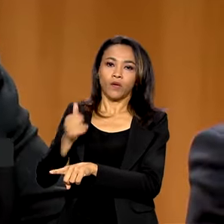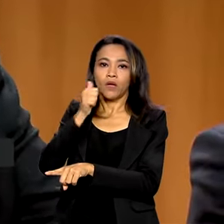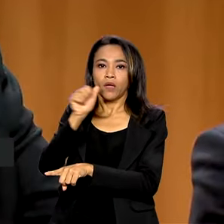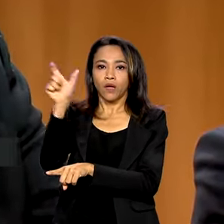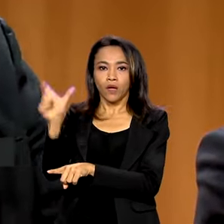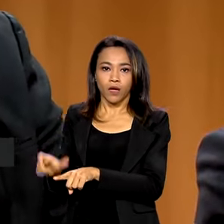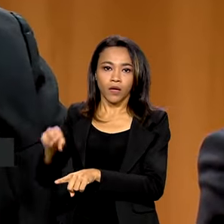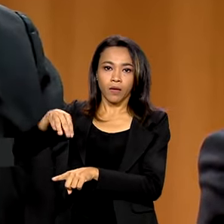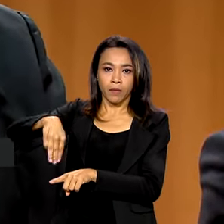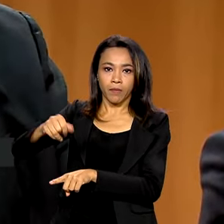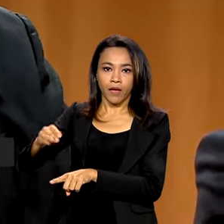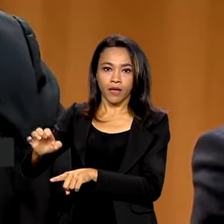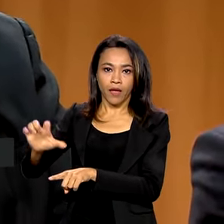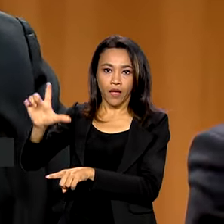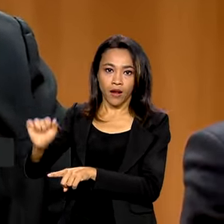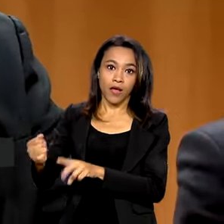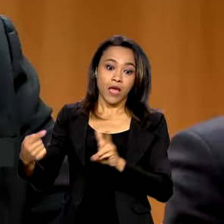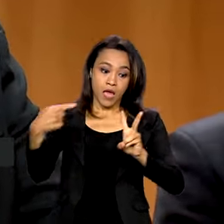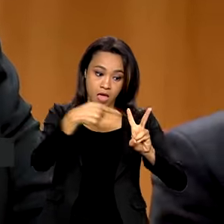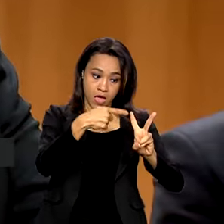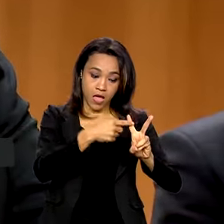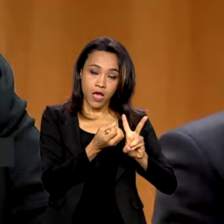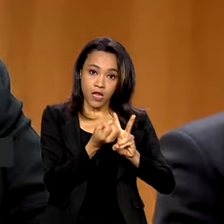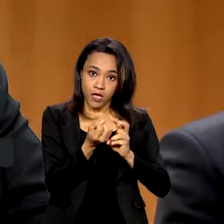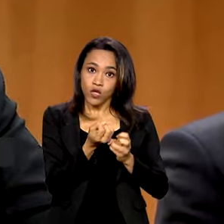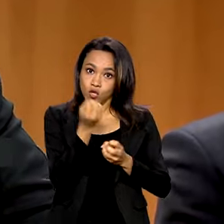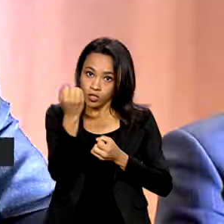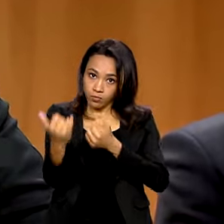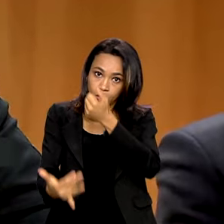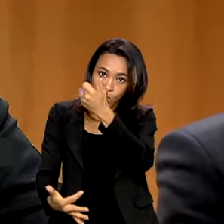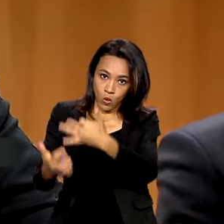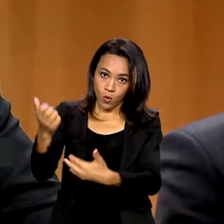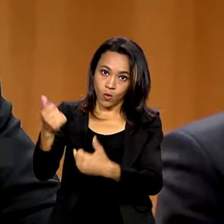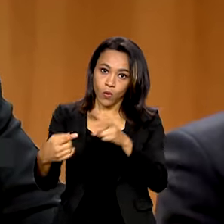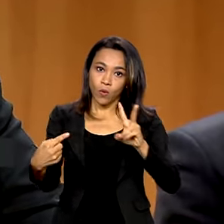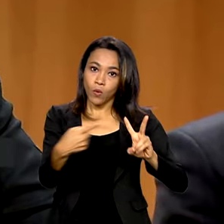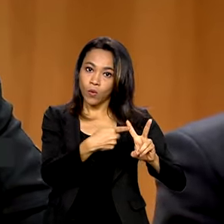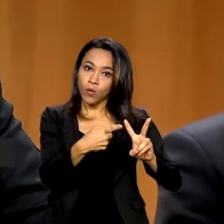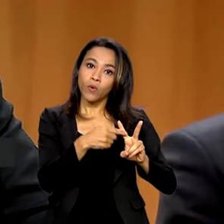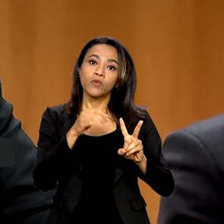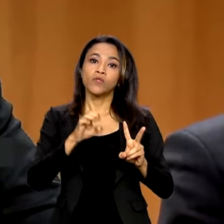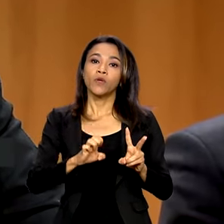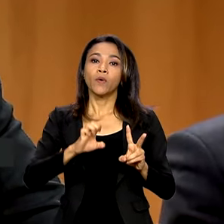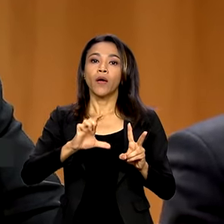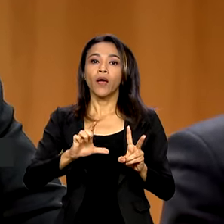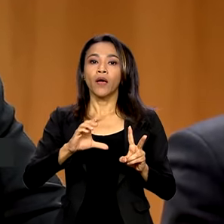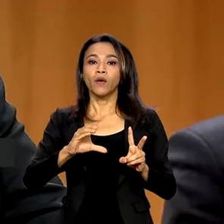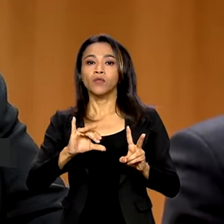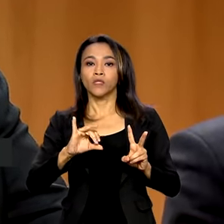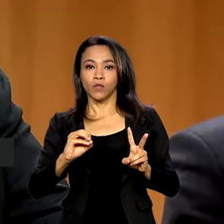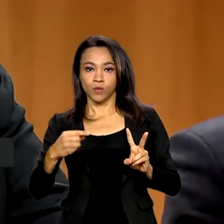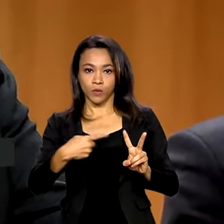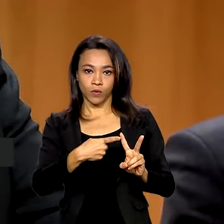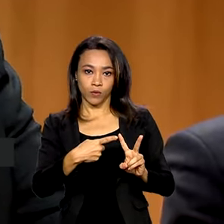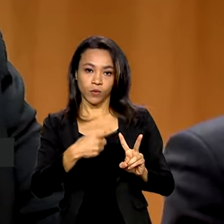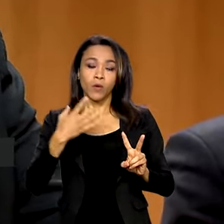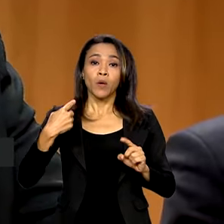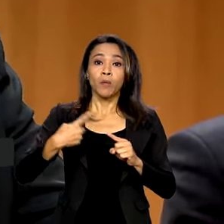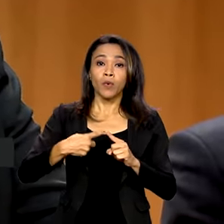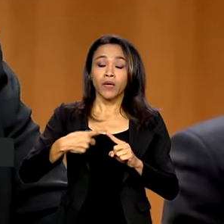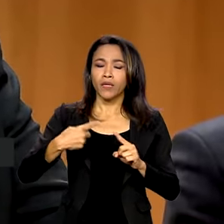do senhor Elcio, essas dúvidas se acham removidas, porque há convergência